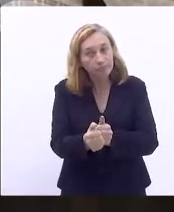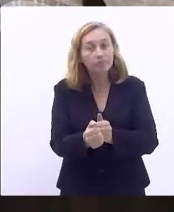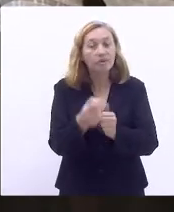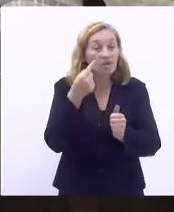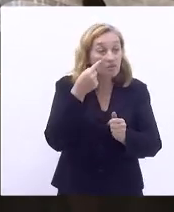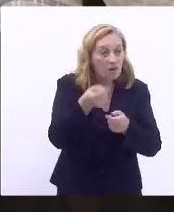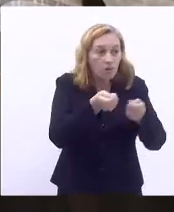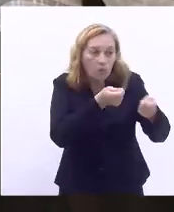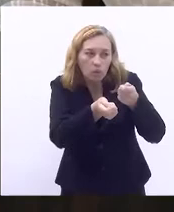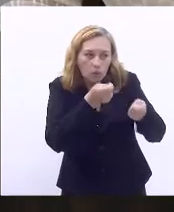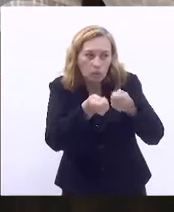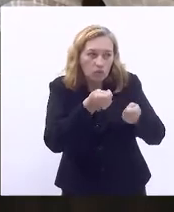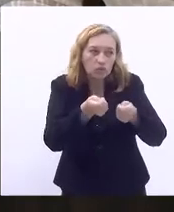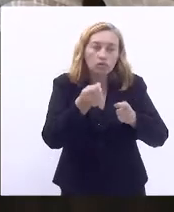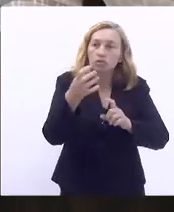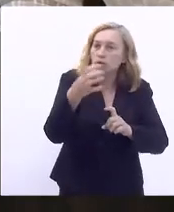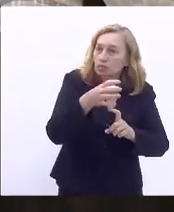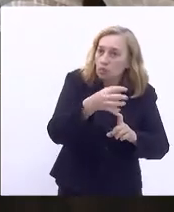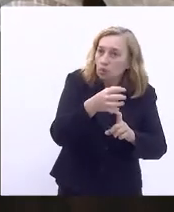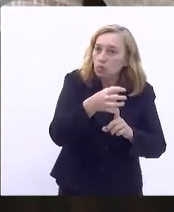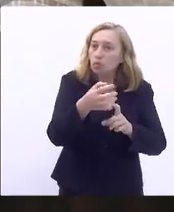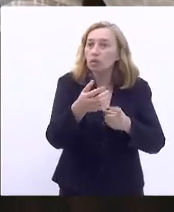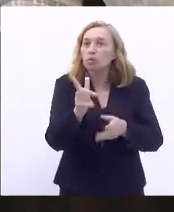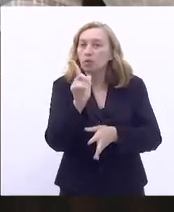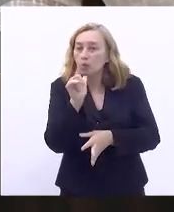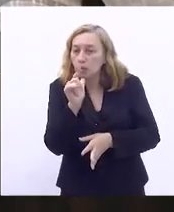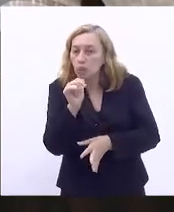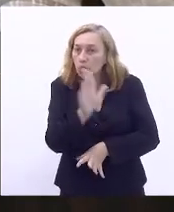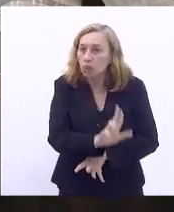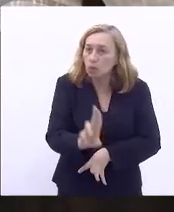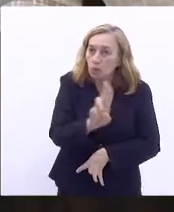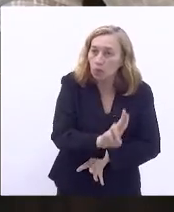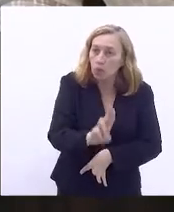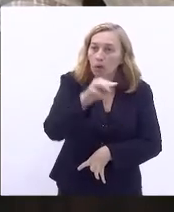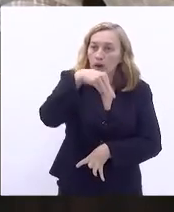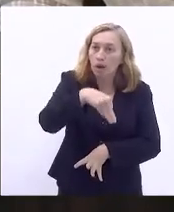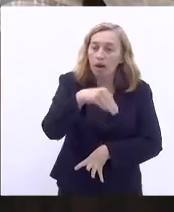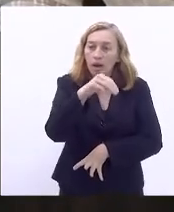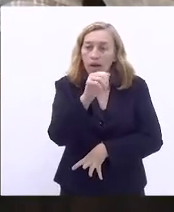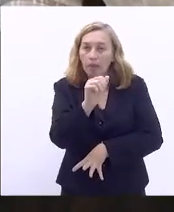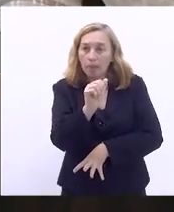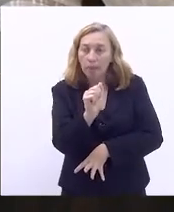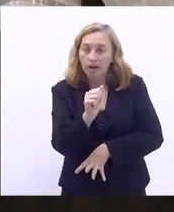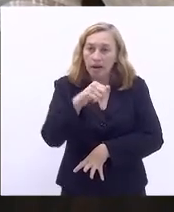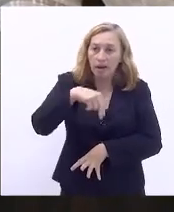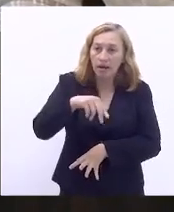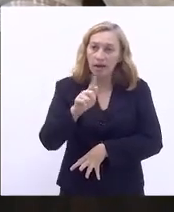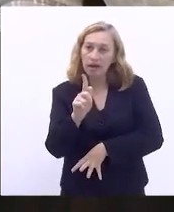controles dos efluentes, da água utilizada, do manguezal.